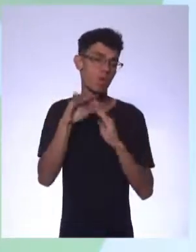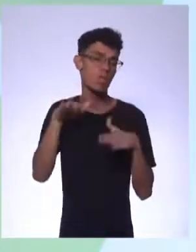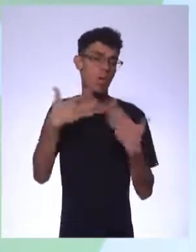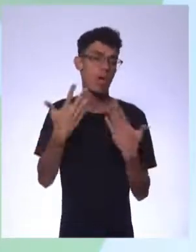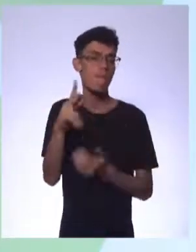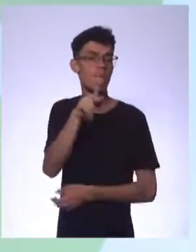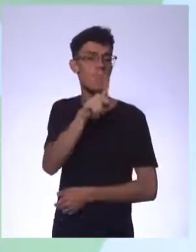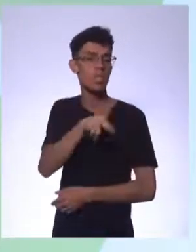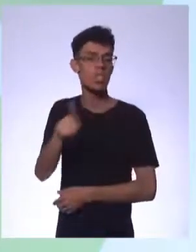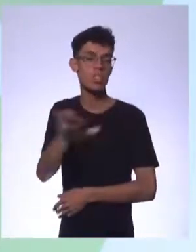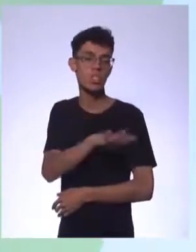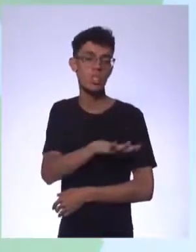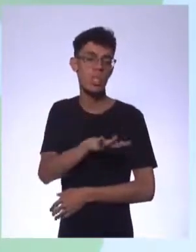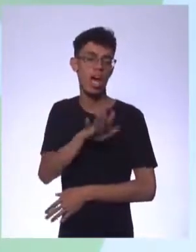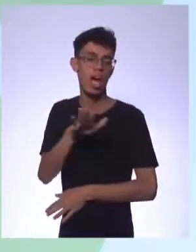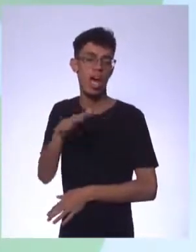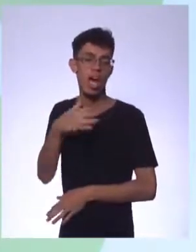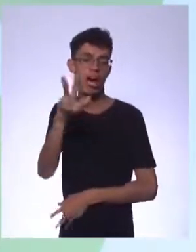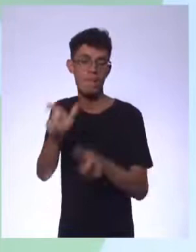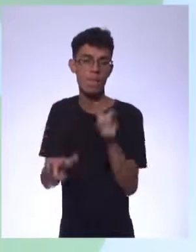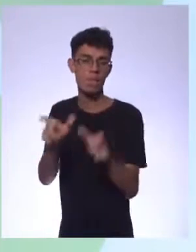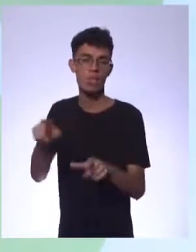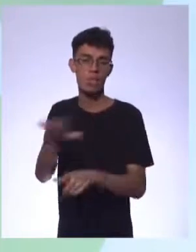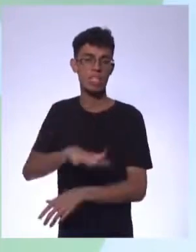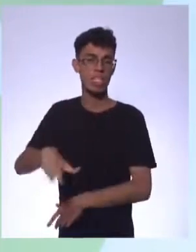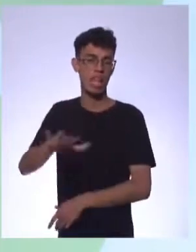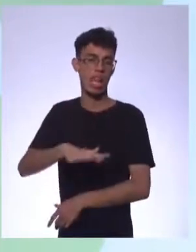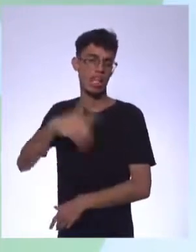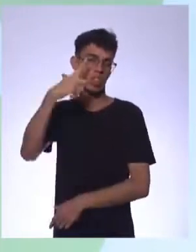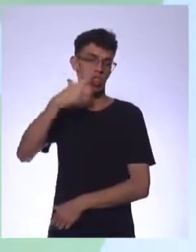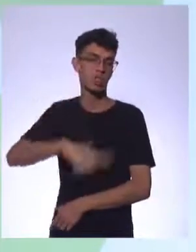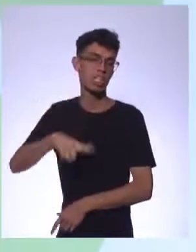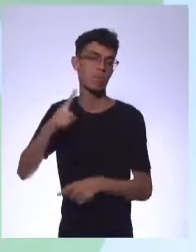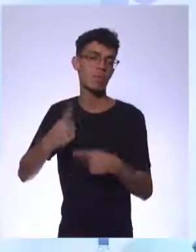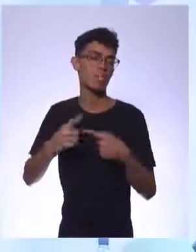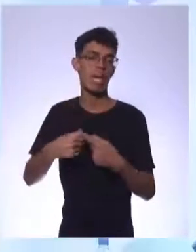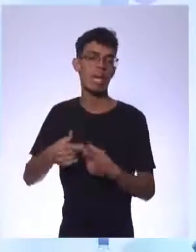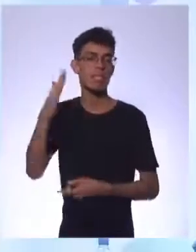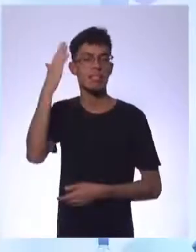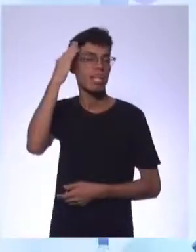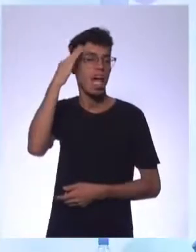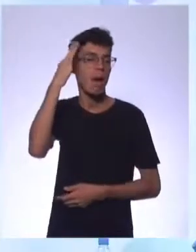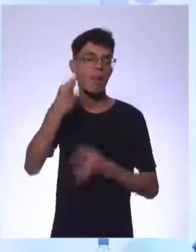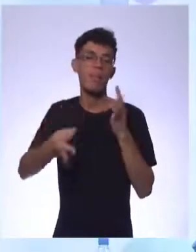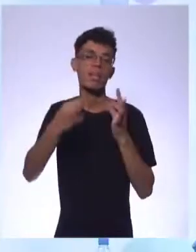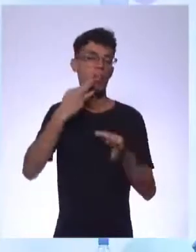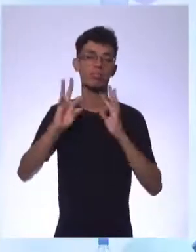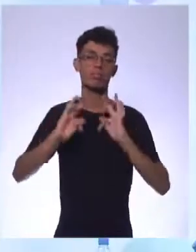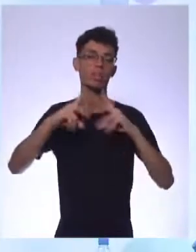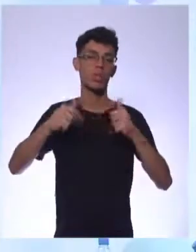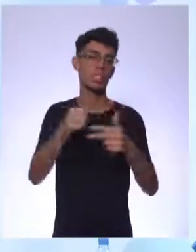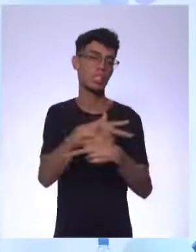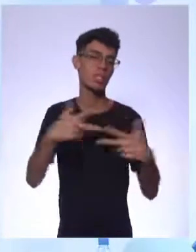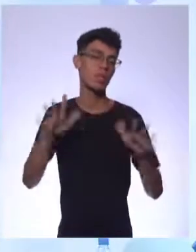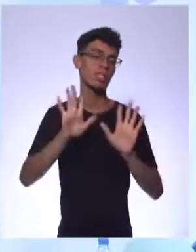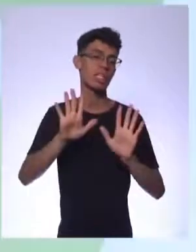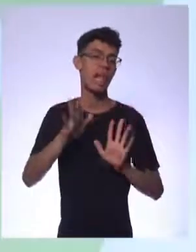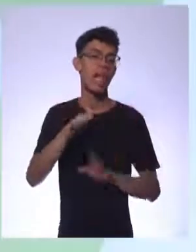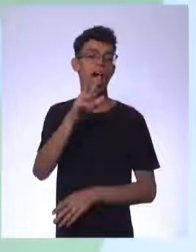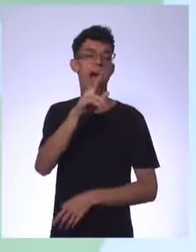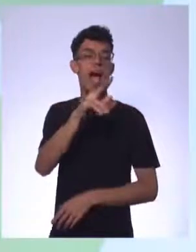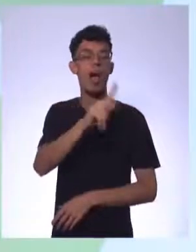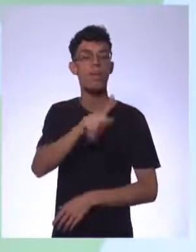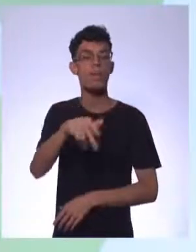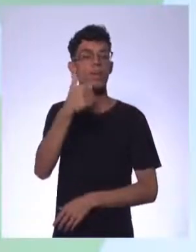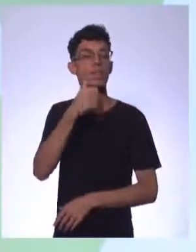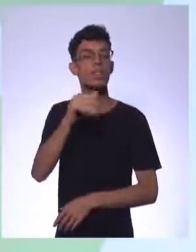tudo são muito chatas. E eu tenho a opinião da Jennifer também, da prof. Jennifer. O que ela diz? Ai, que medo. A Jennifer? Que ela Jennifer fala? me escreveu uma tese